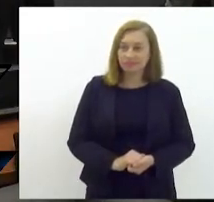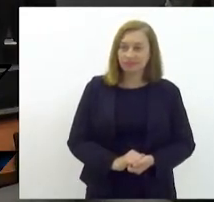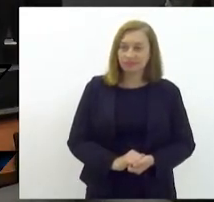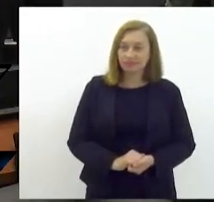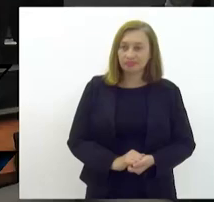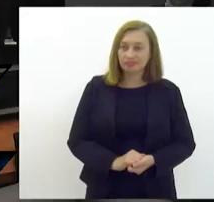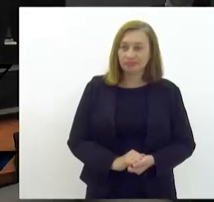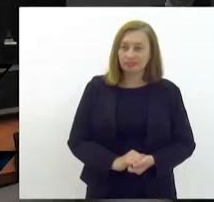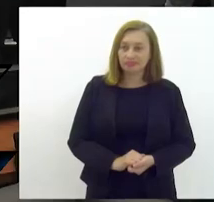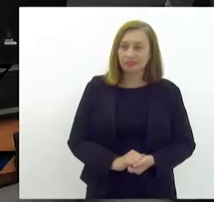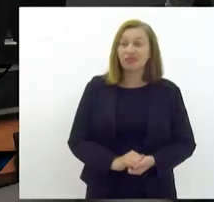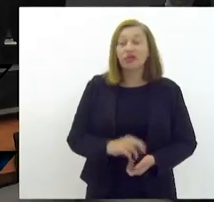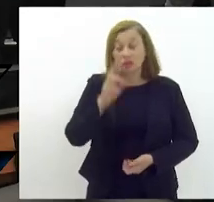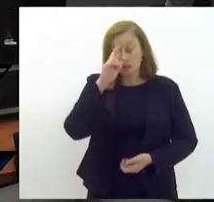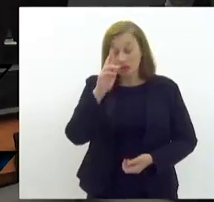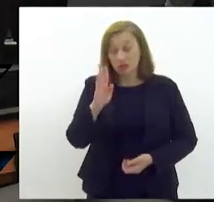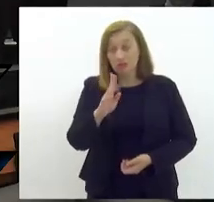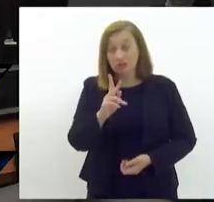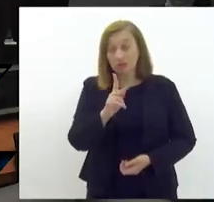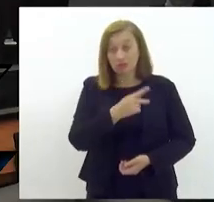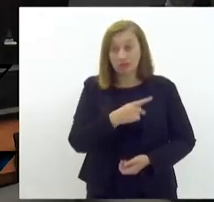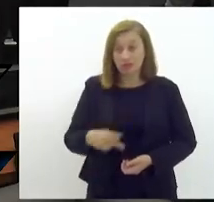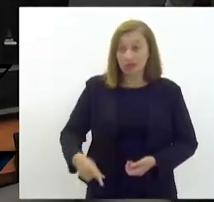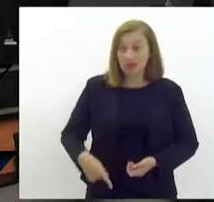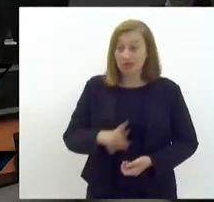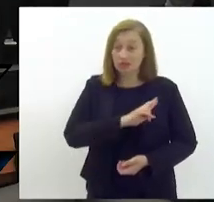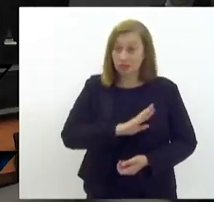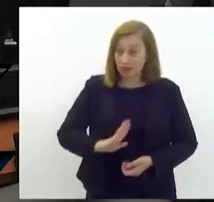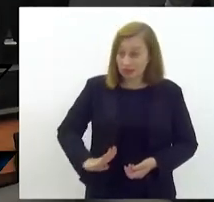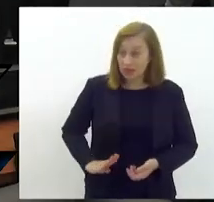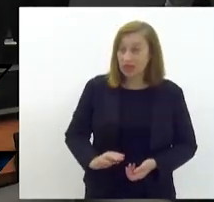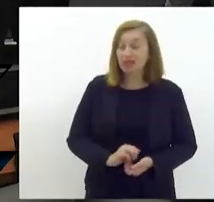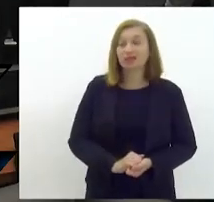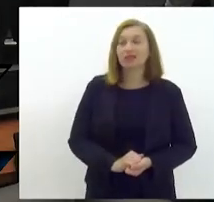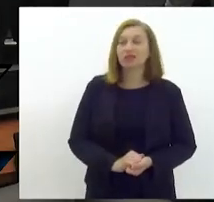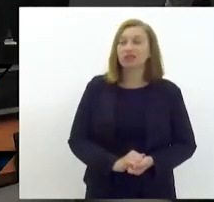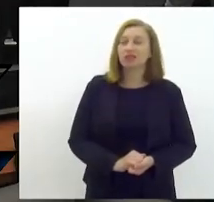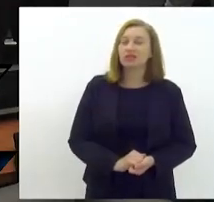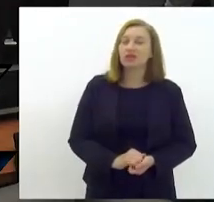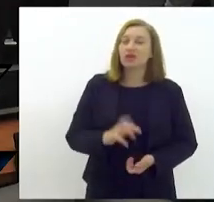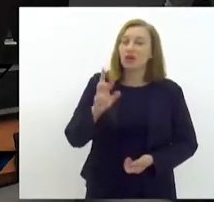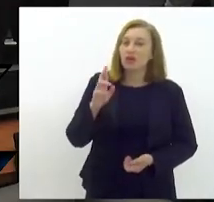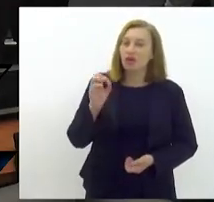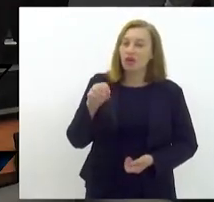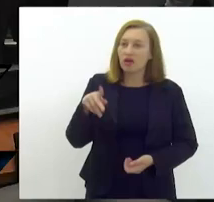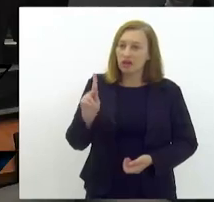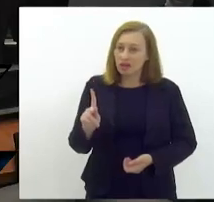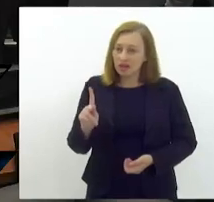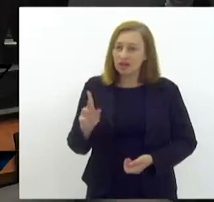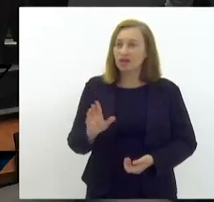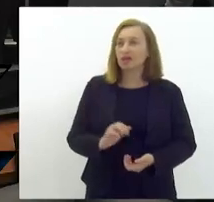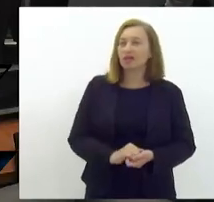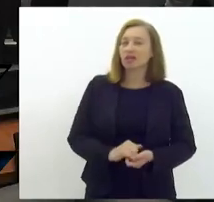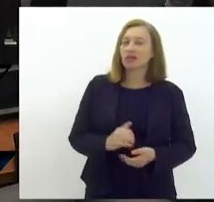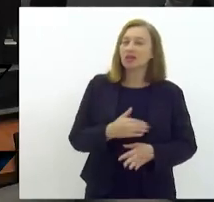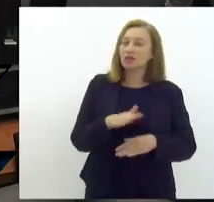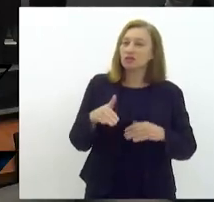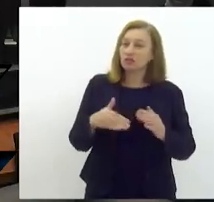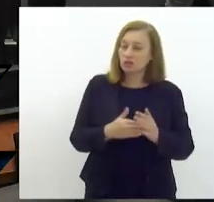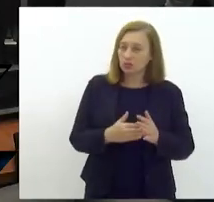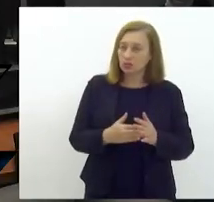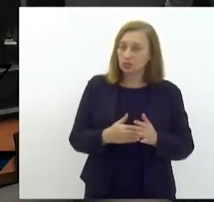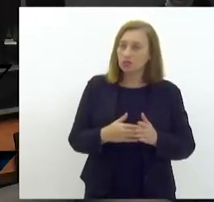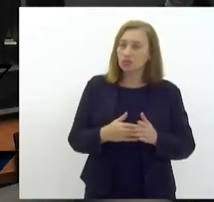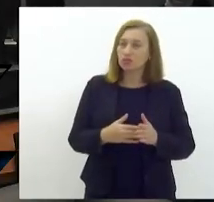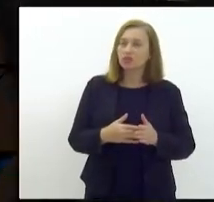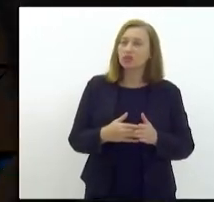e a vossa excelência Deputado Rodrigo Bacelar seja São Roque seja mullô que as entidades de luz